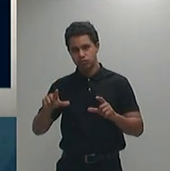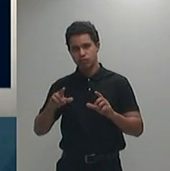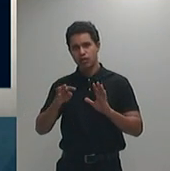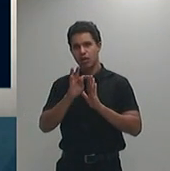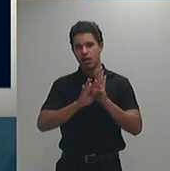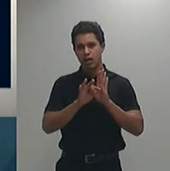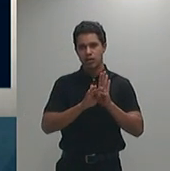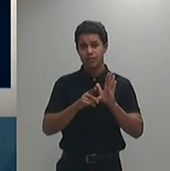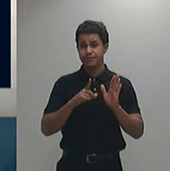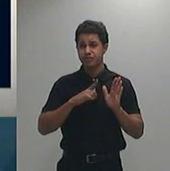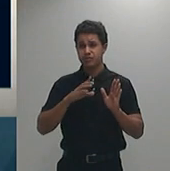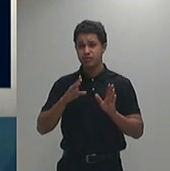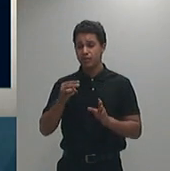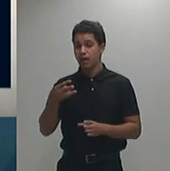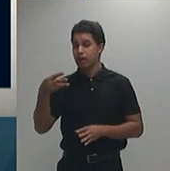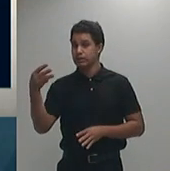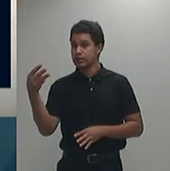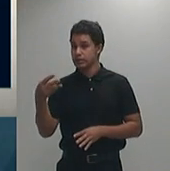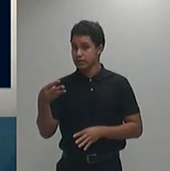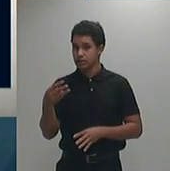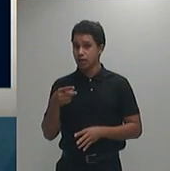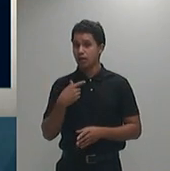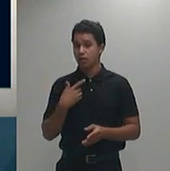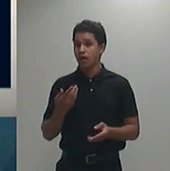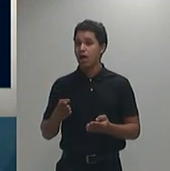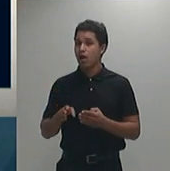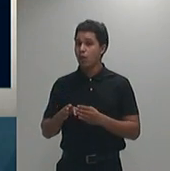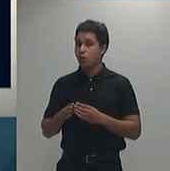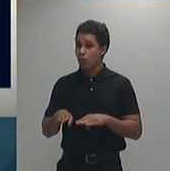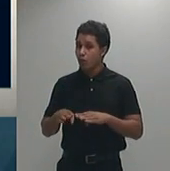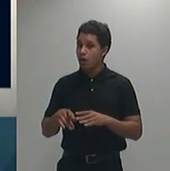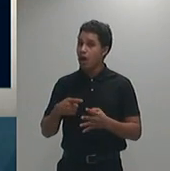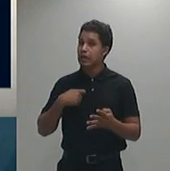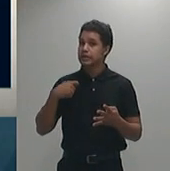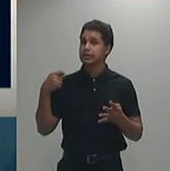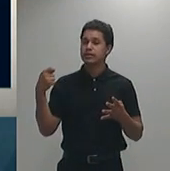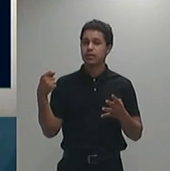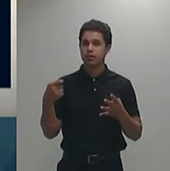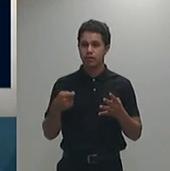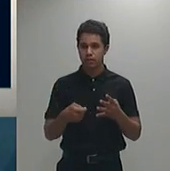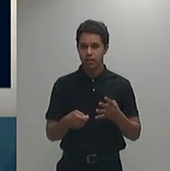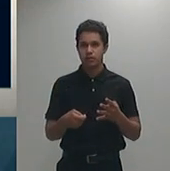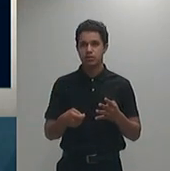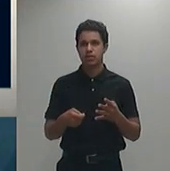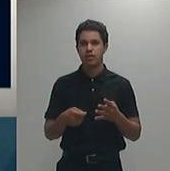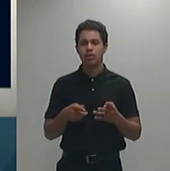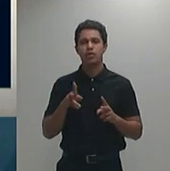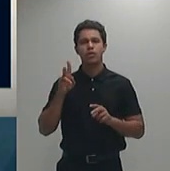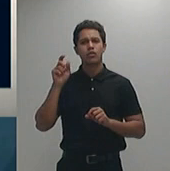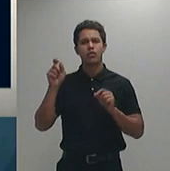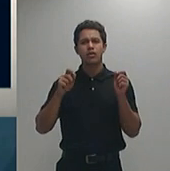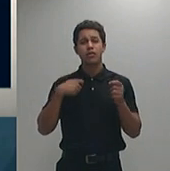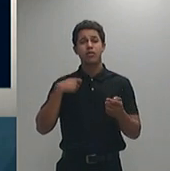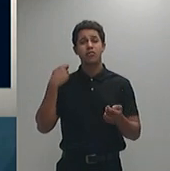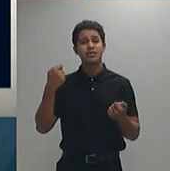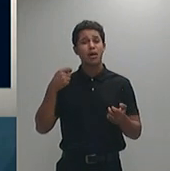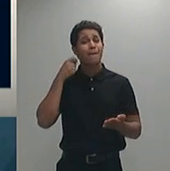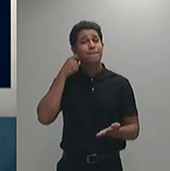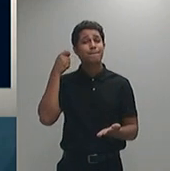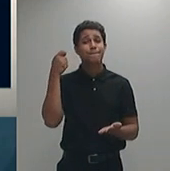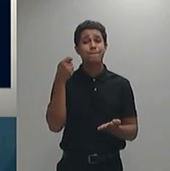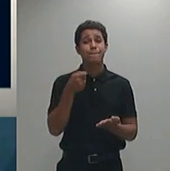embargos de terceiro restabeleceu a sentença no que se refere aos honorários advocatícios